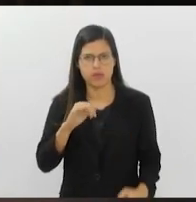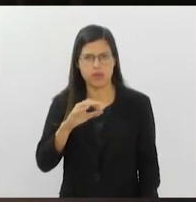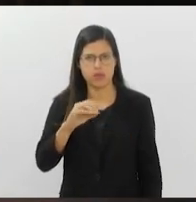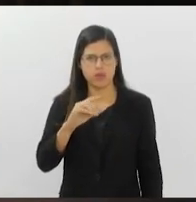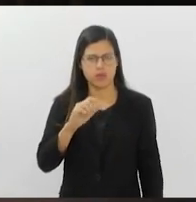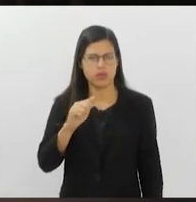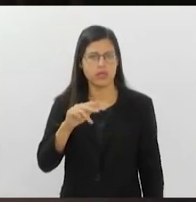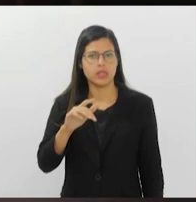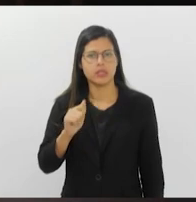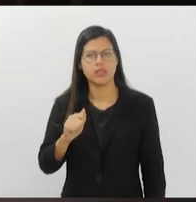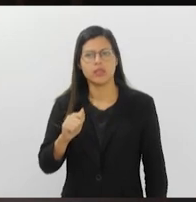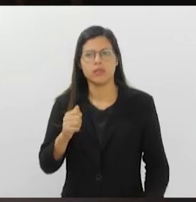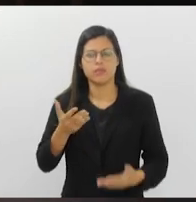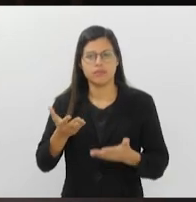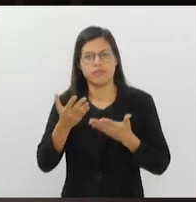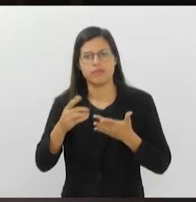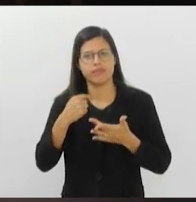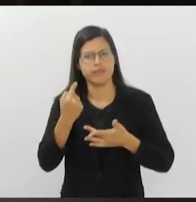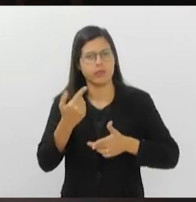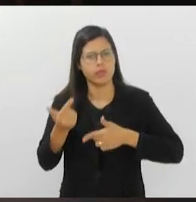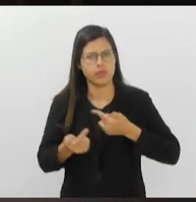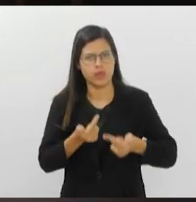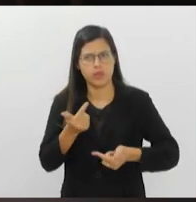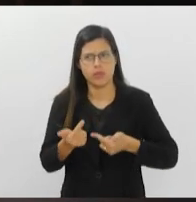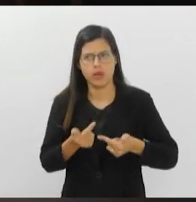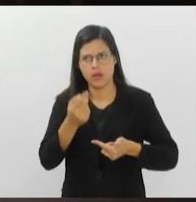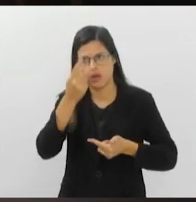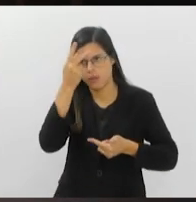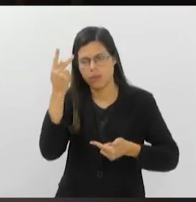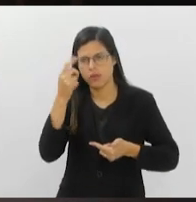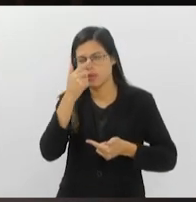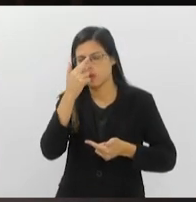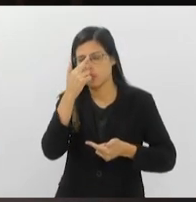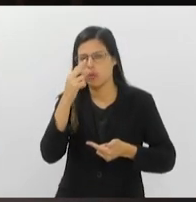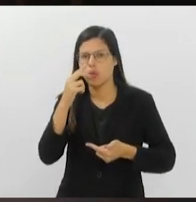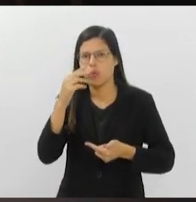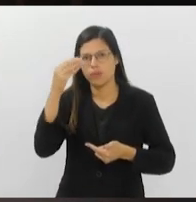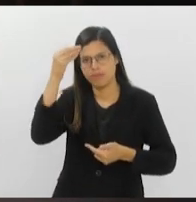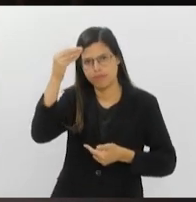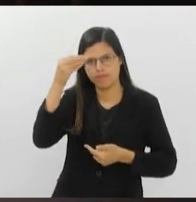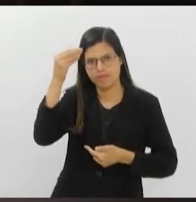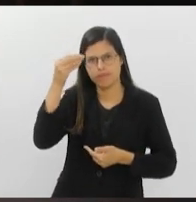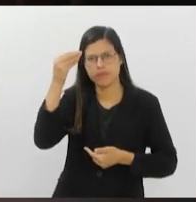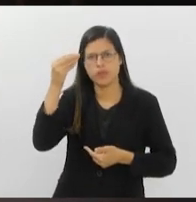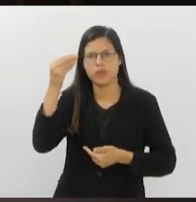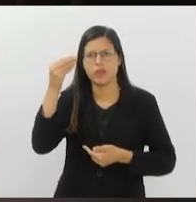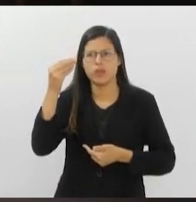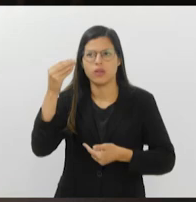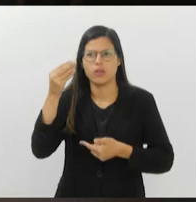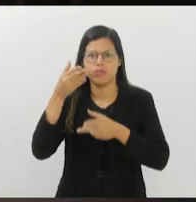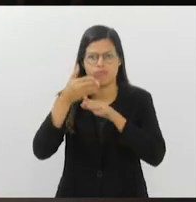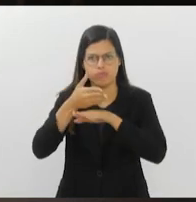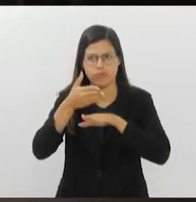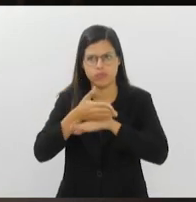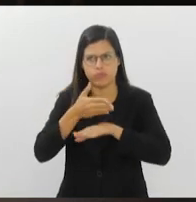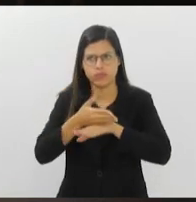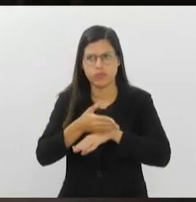o nosso trabalho com as pessoas usuárias e familiares da saúde mental fossem, tivessem